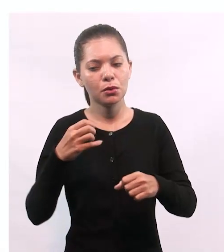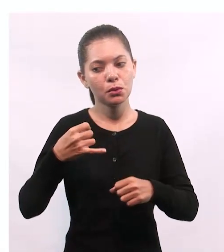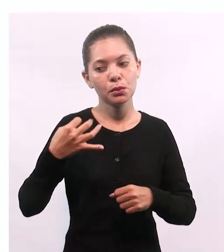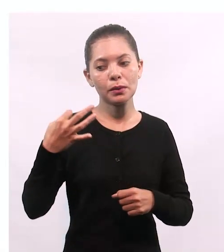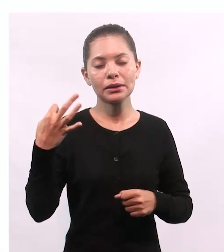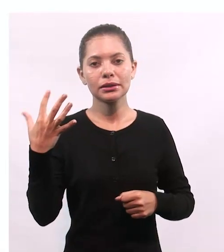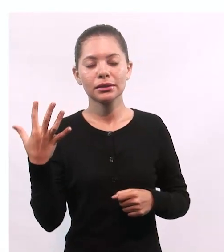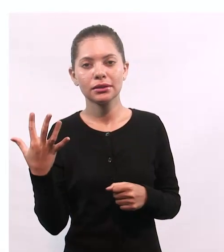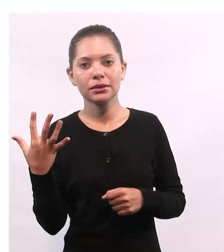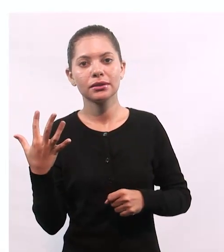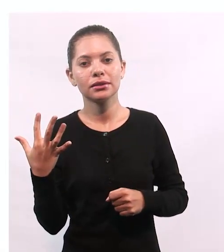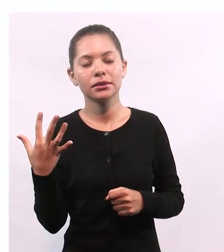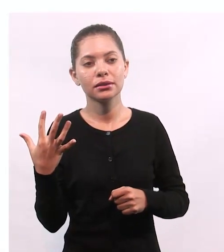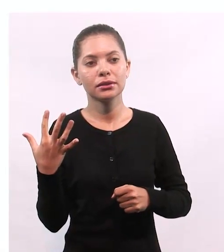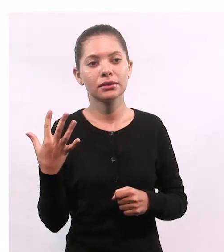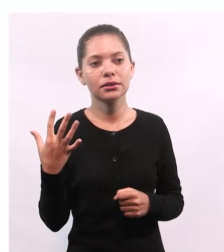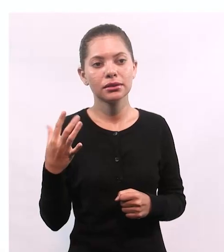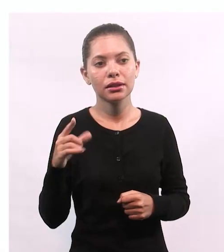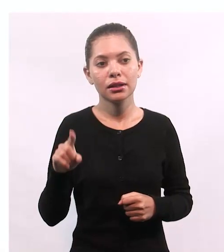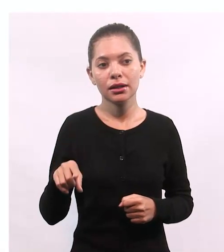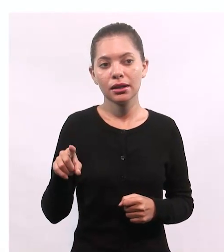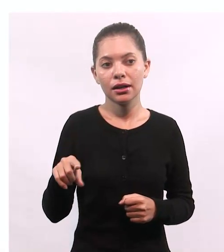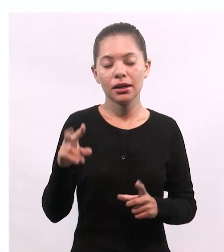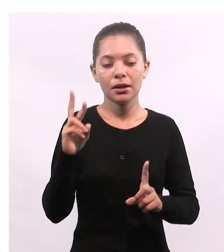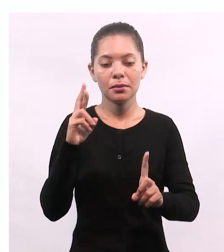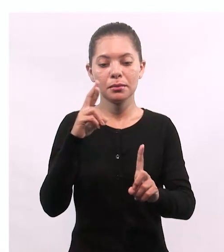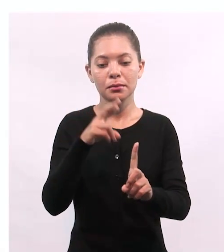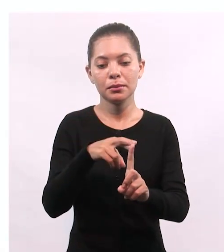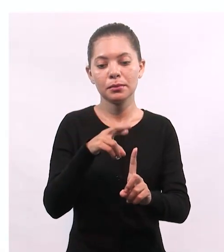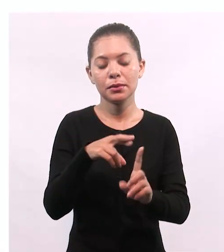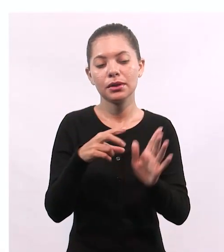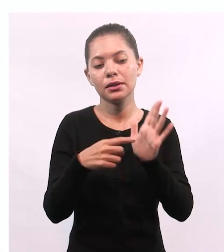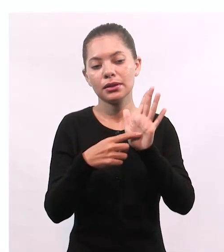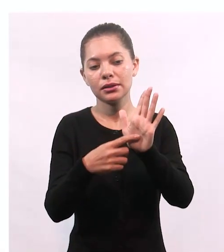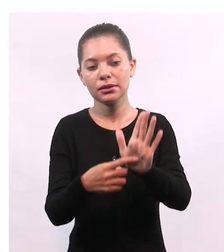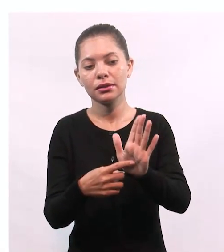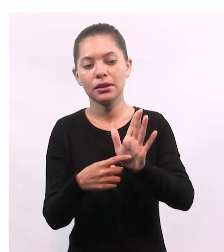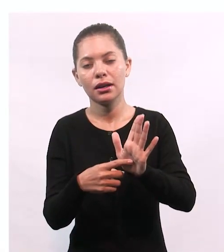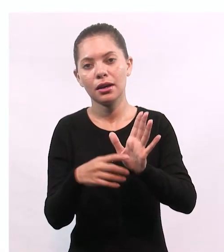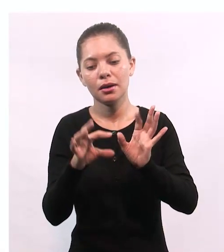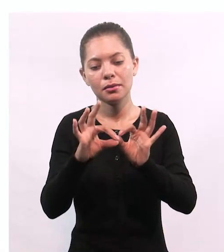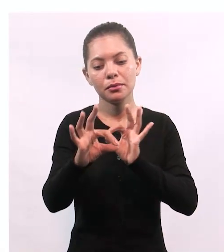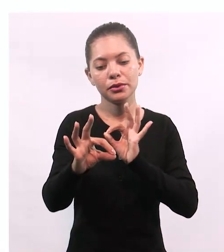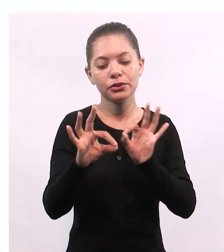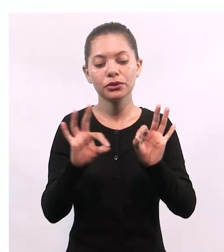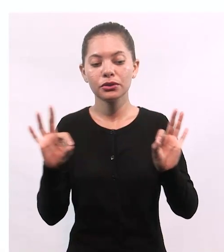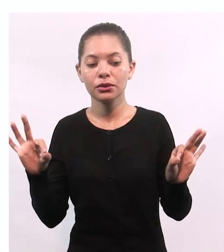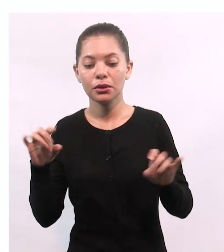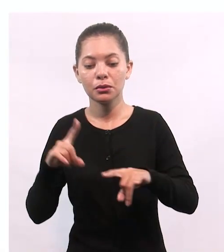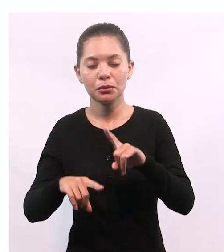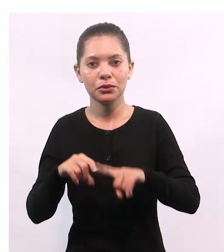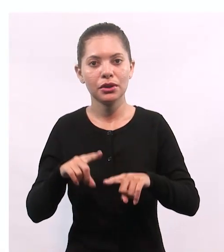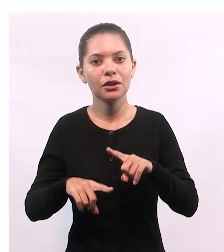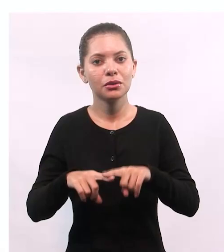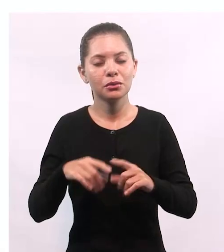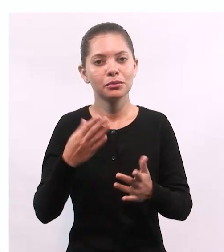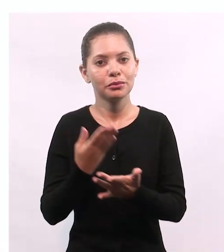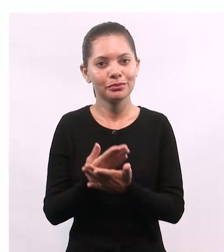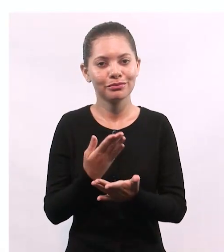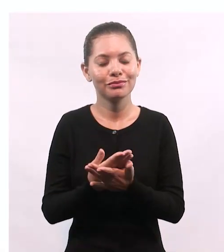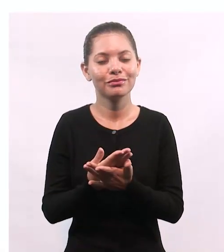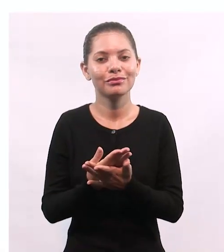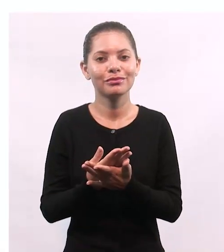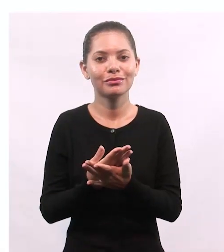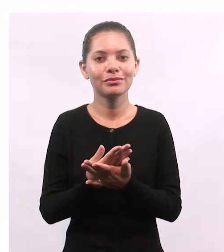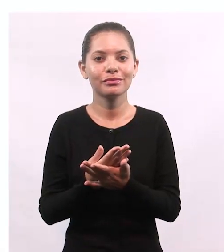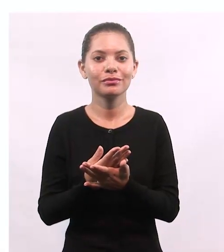representar quantidade, representar medições, é um dos objetos de estudo da